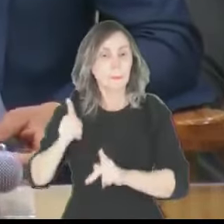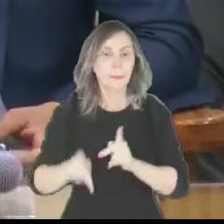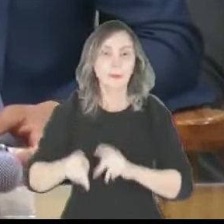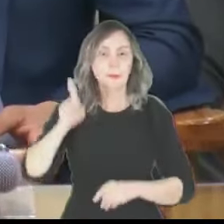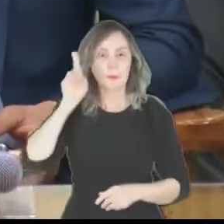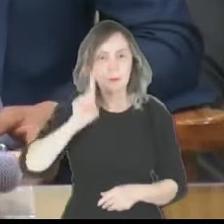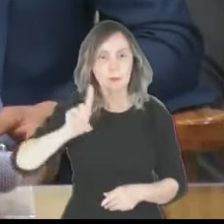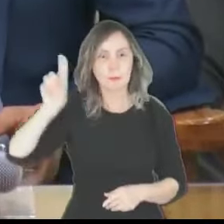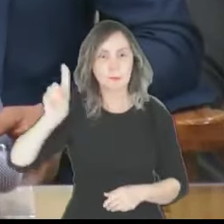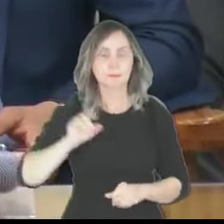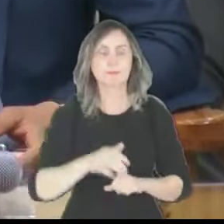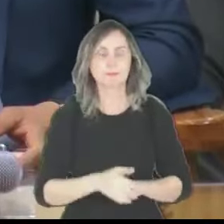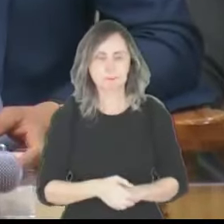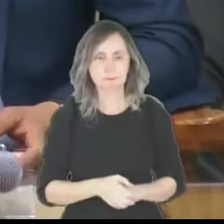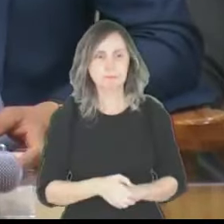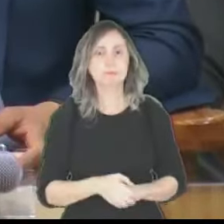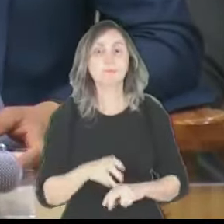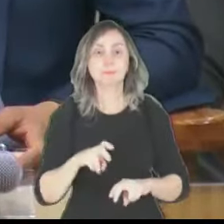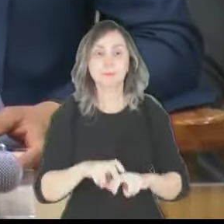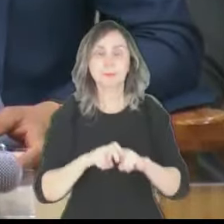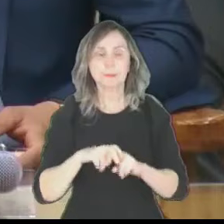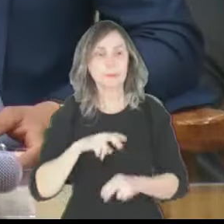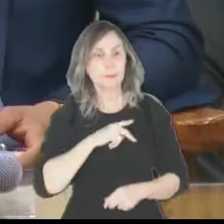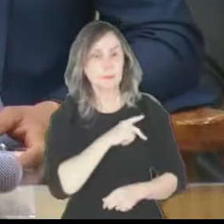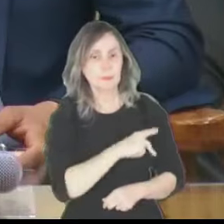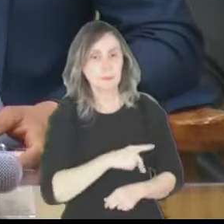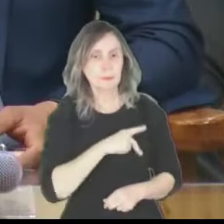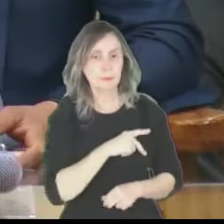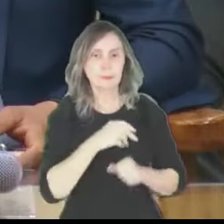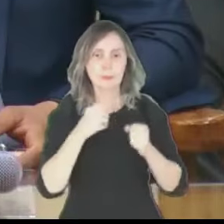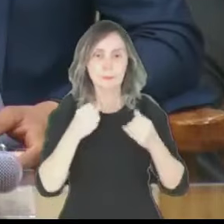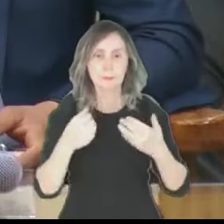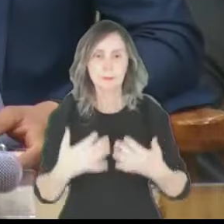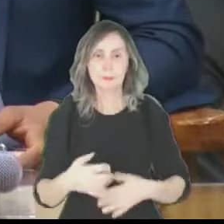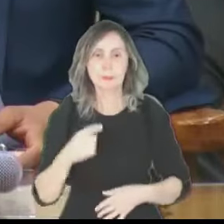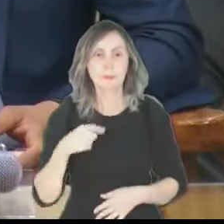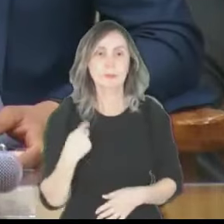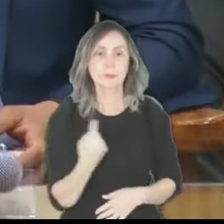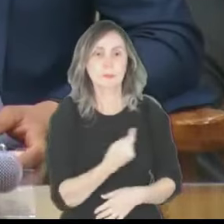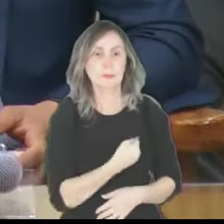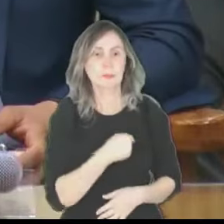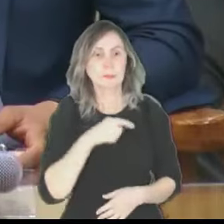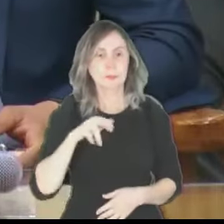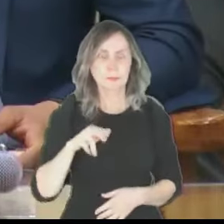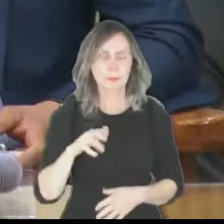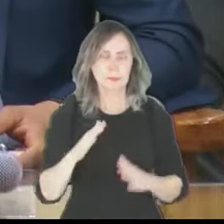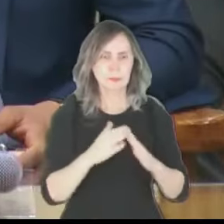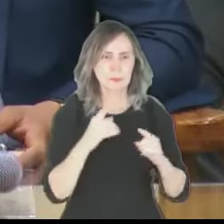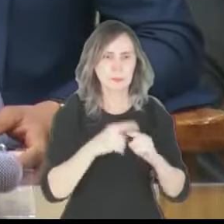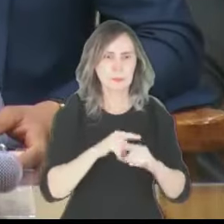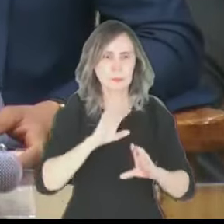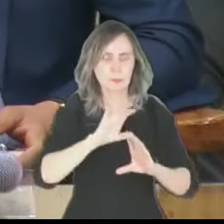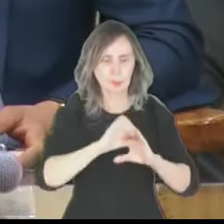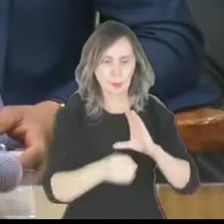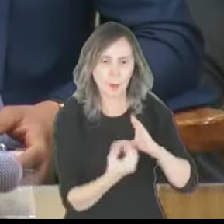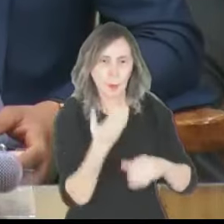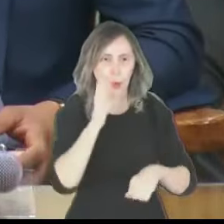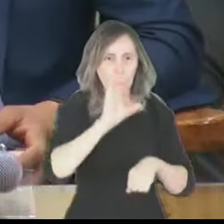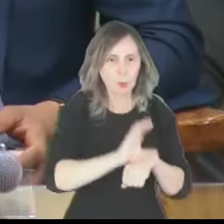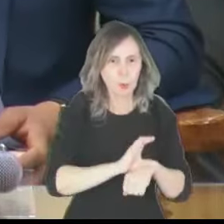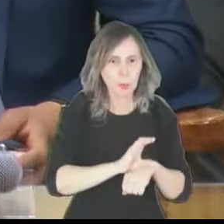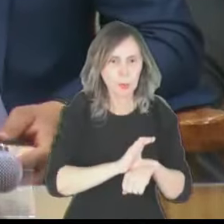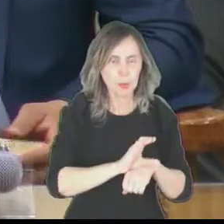Por isso que Paulo diz que nós somos irmãos, porque a igreja não é um clube, não é um sindicato, a igreja é o corpo místico